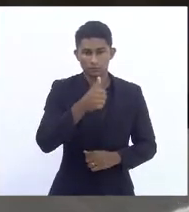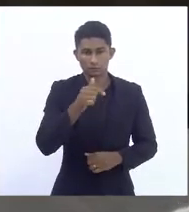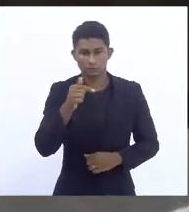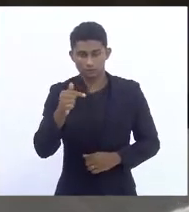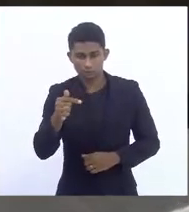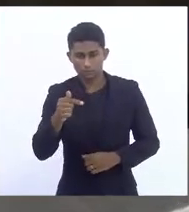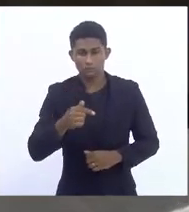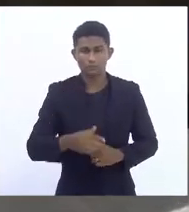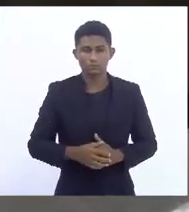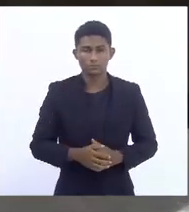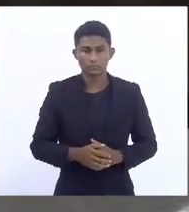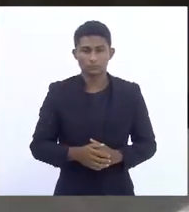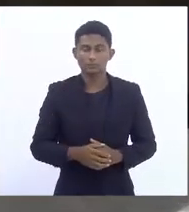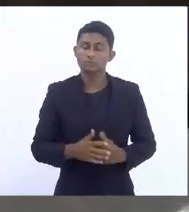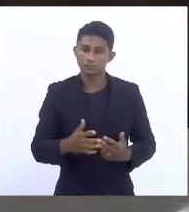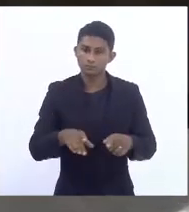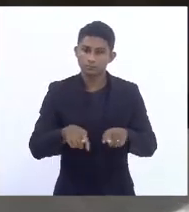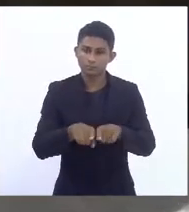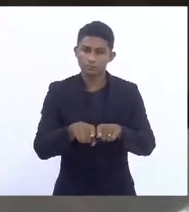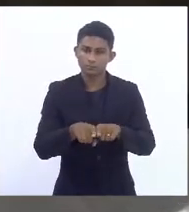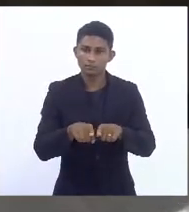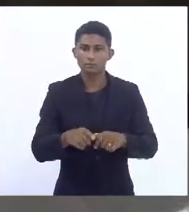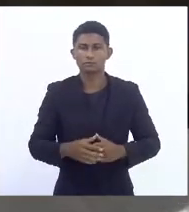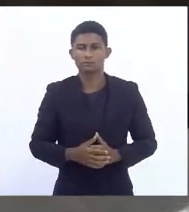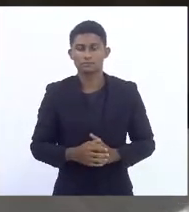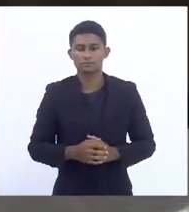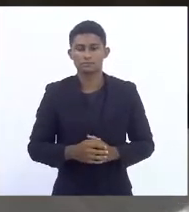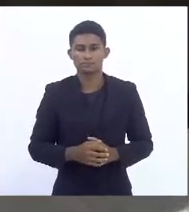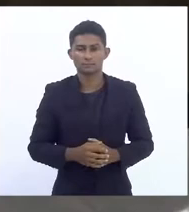17º e